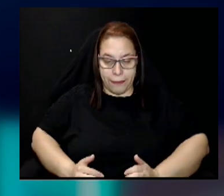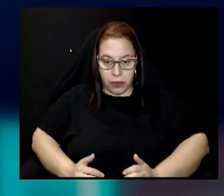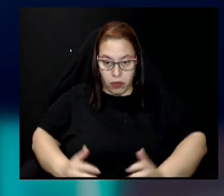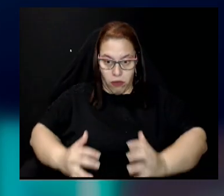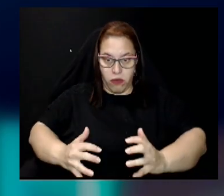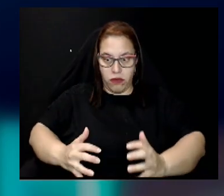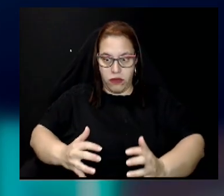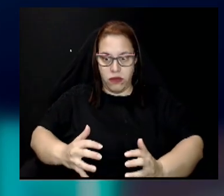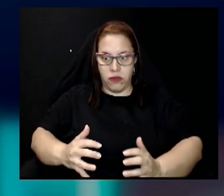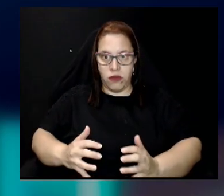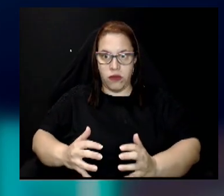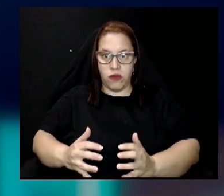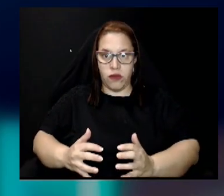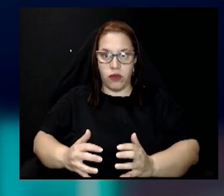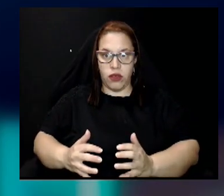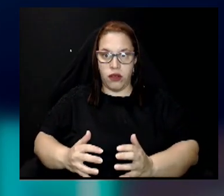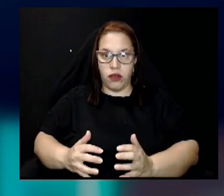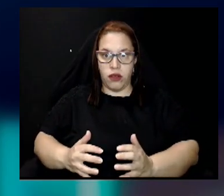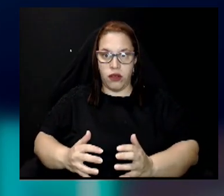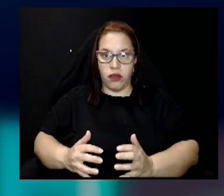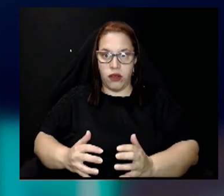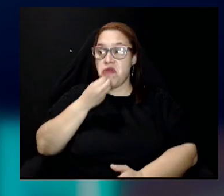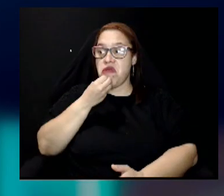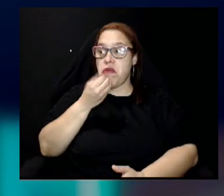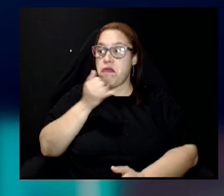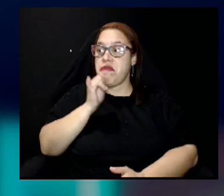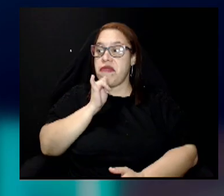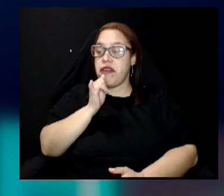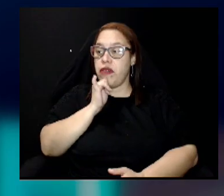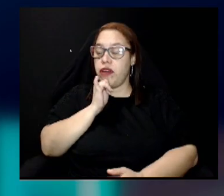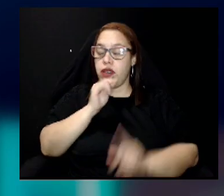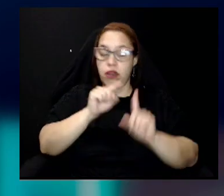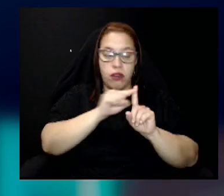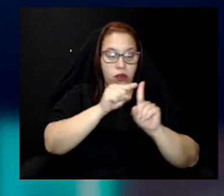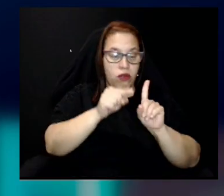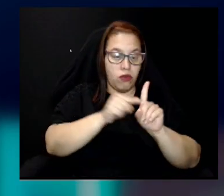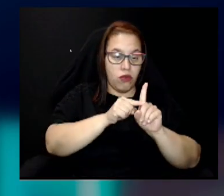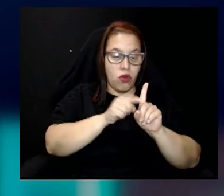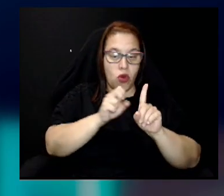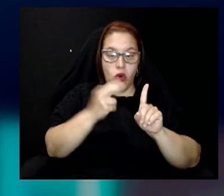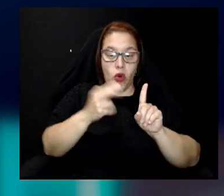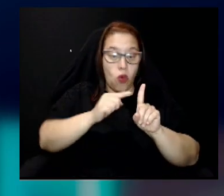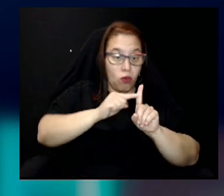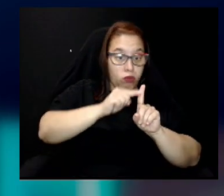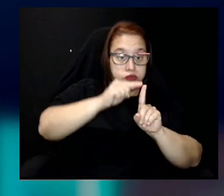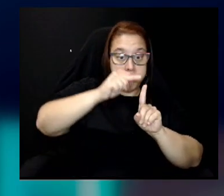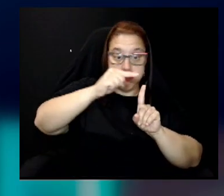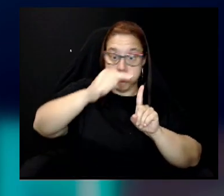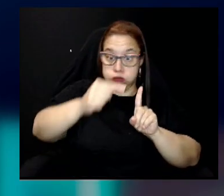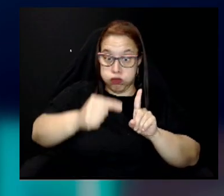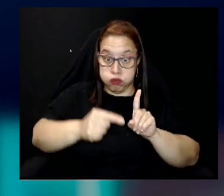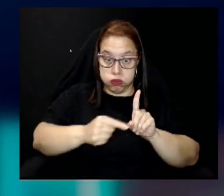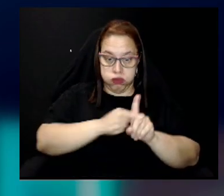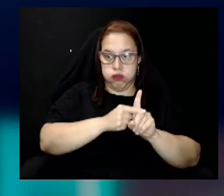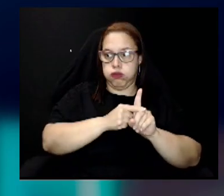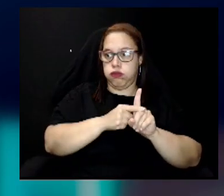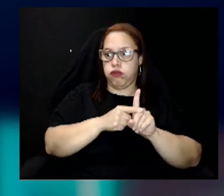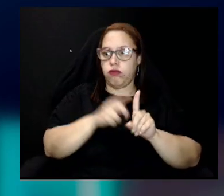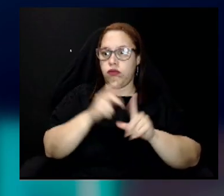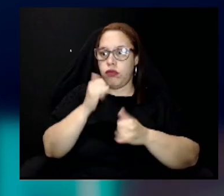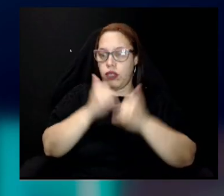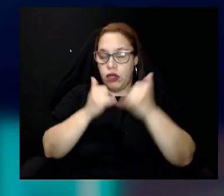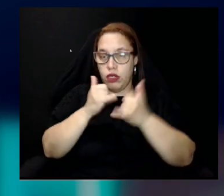Como se fosse uma barriga de gravidez mesmo, às vezes até maior, e existem procedimentos de drenagem desse líquido